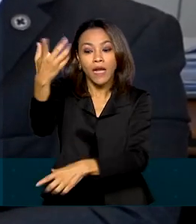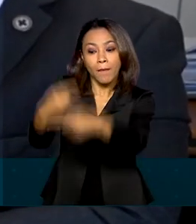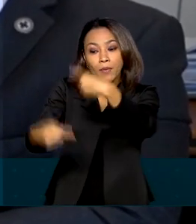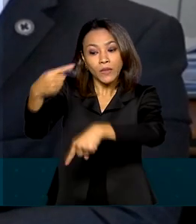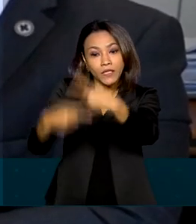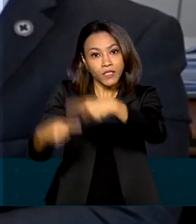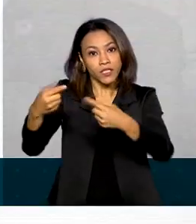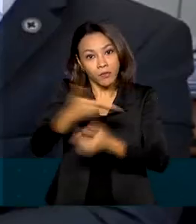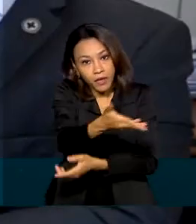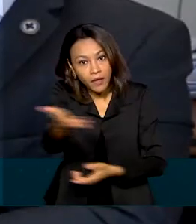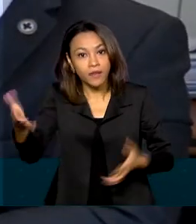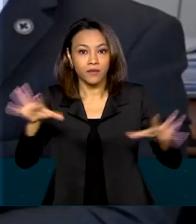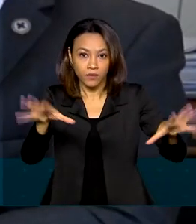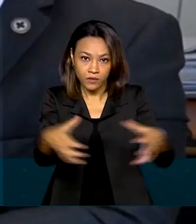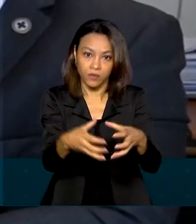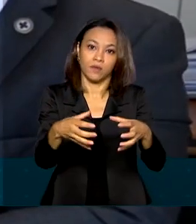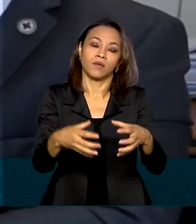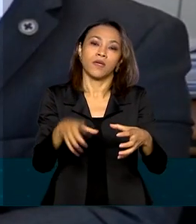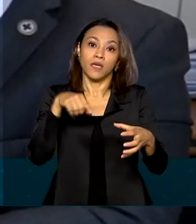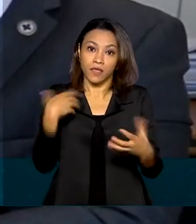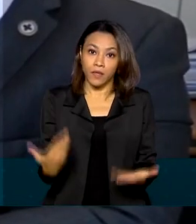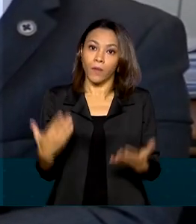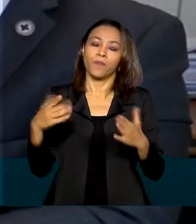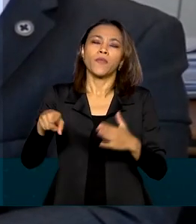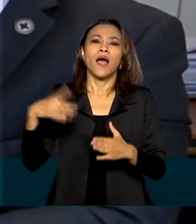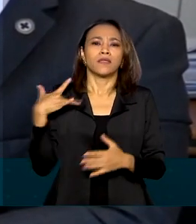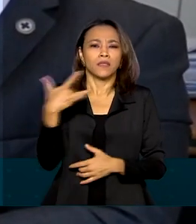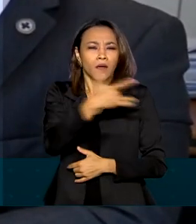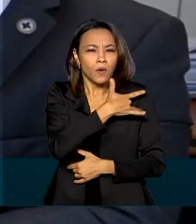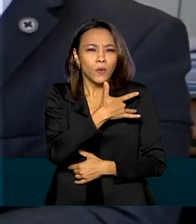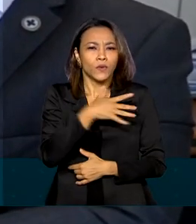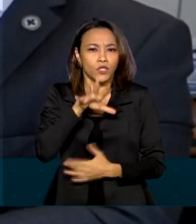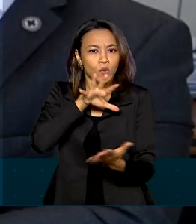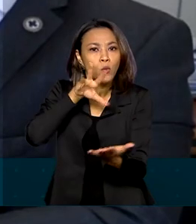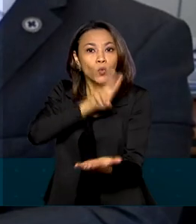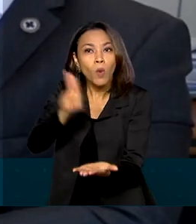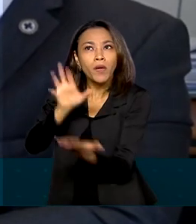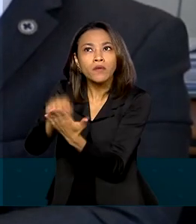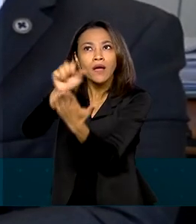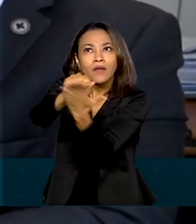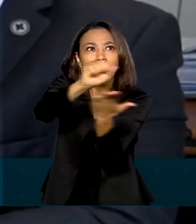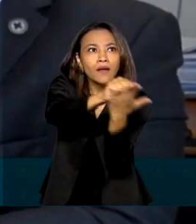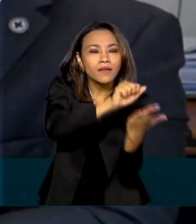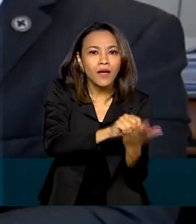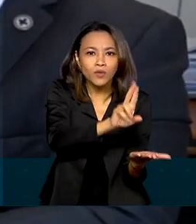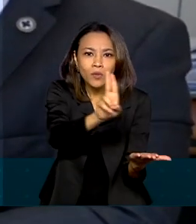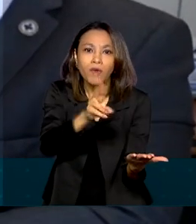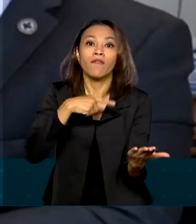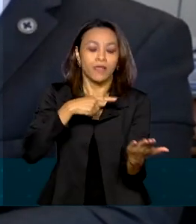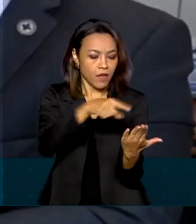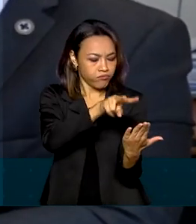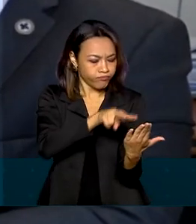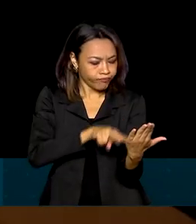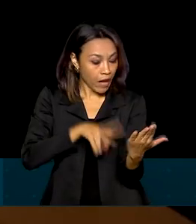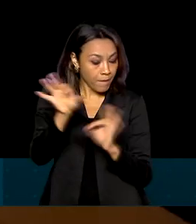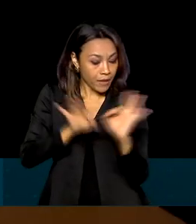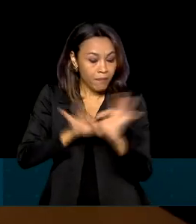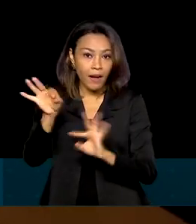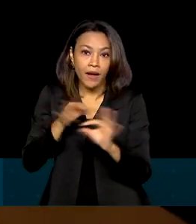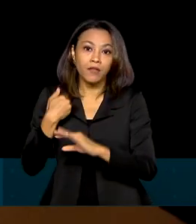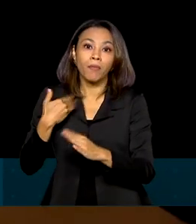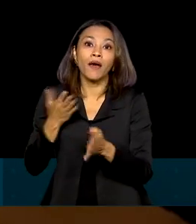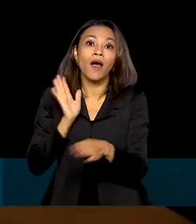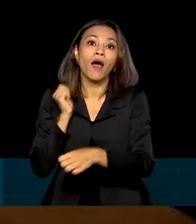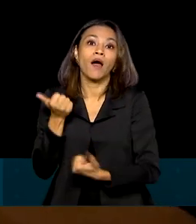específicas para essa população. Então, o serviço de saúde, a partir de agora, desse cadastramento, eles vão estar muito mais preparados para atender a população albina. Uma